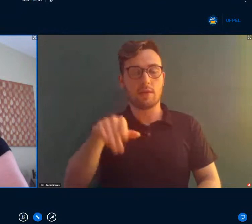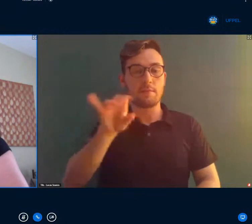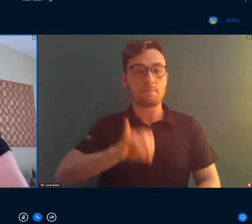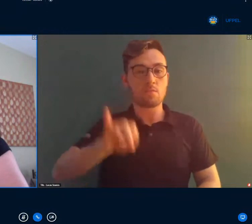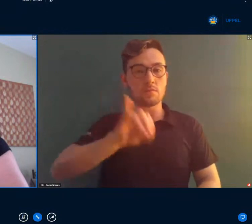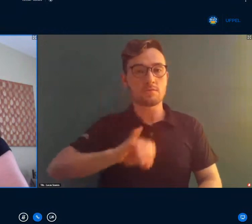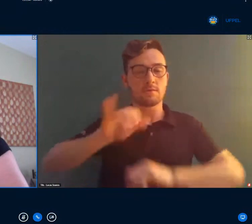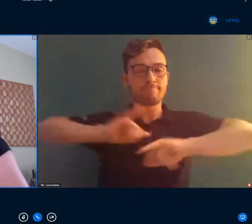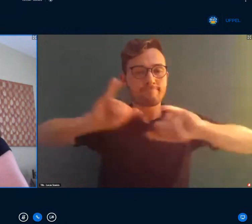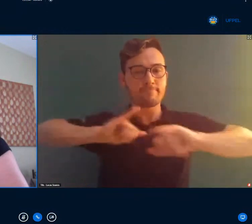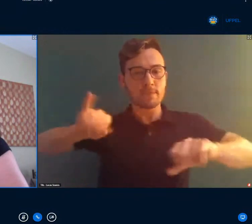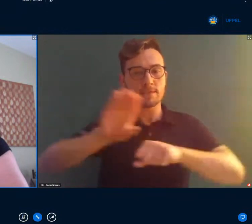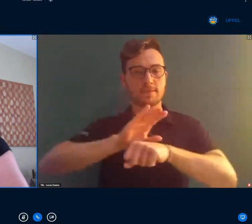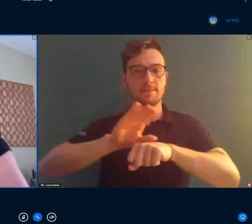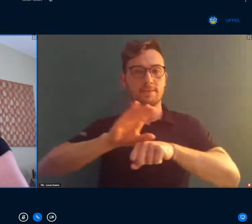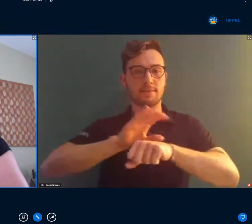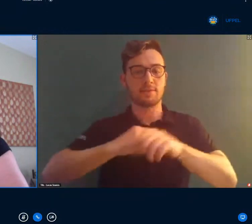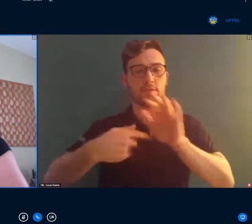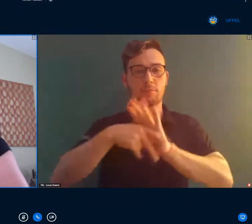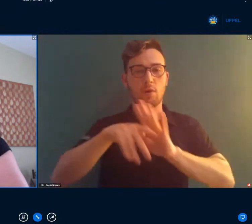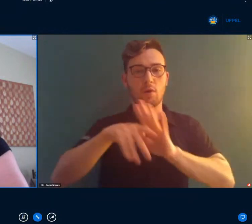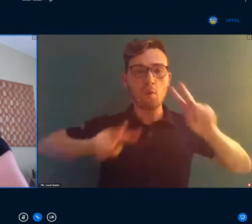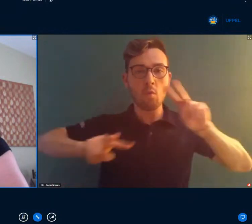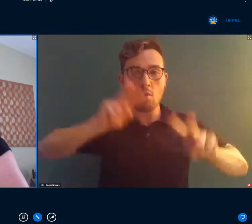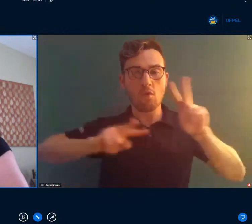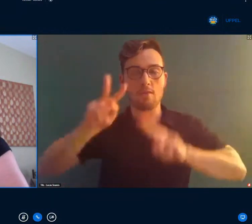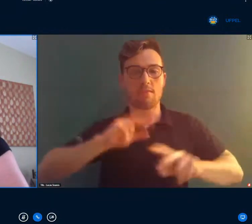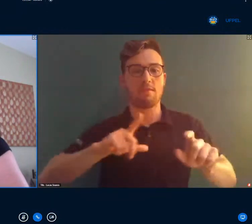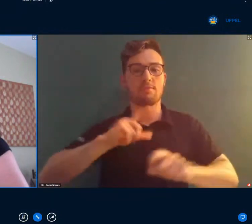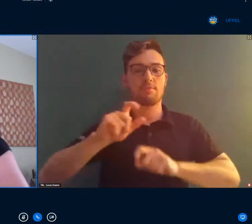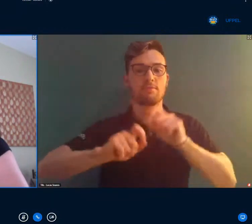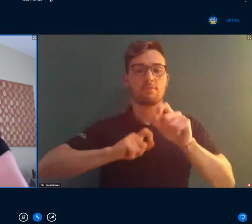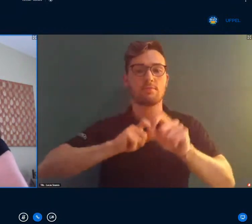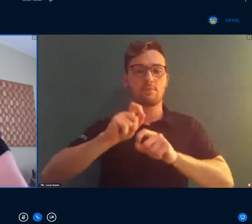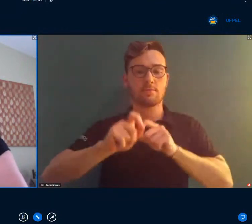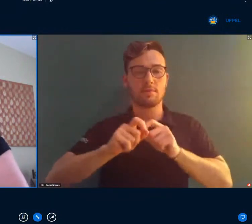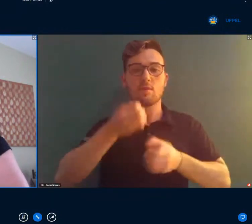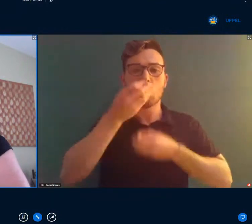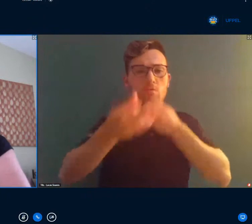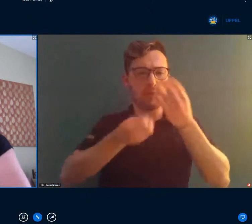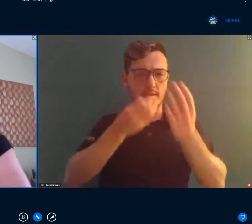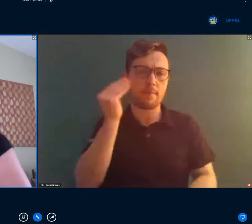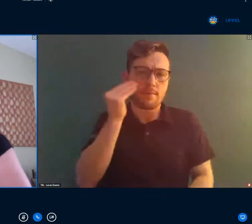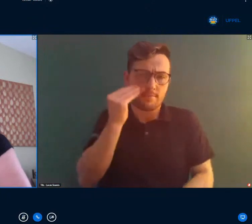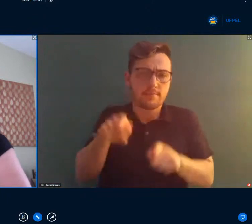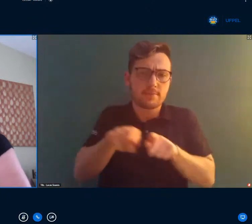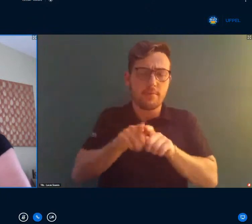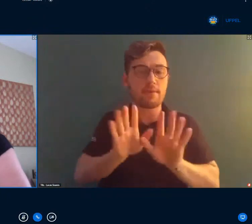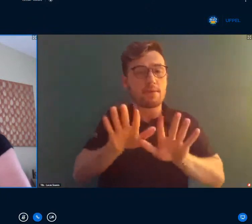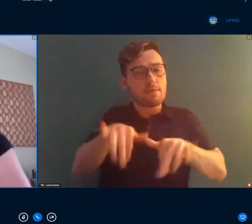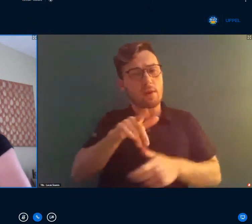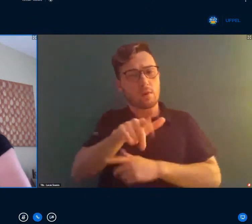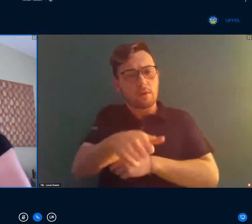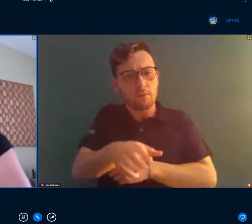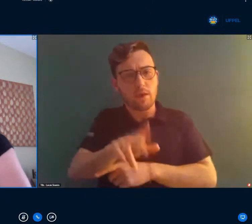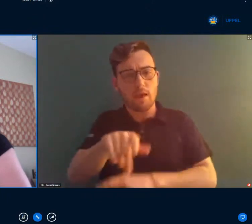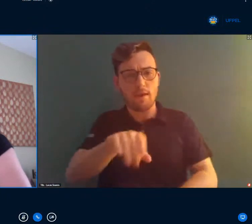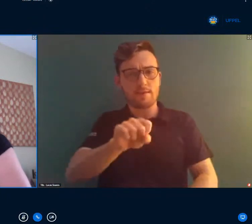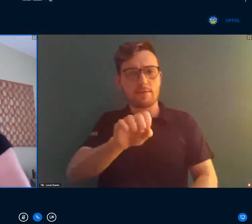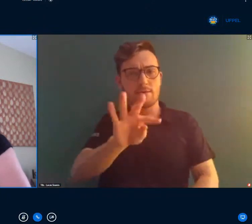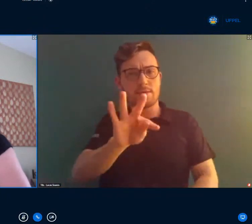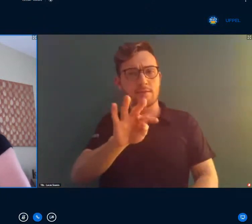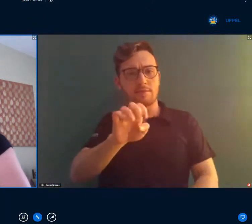da divulgação científica perante o olhar do extensionista, relato de caso. E finalizando, a